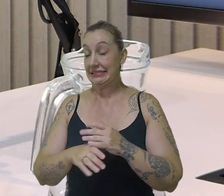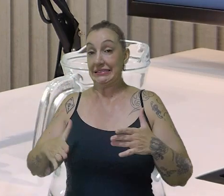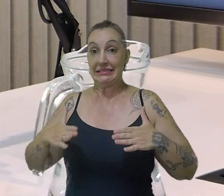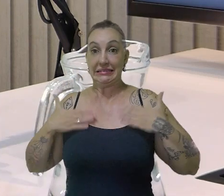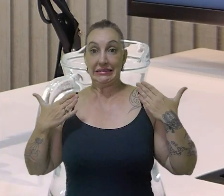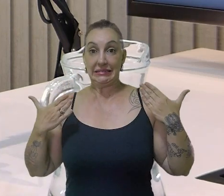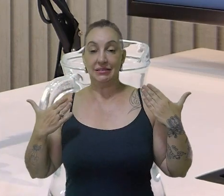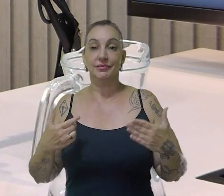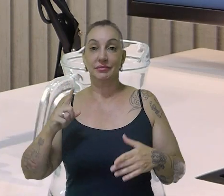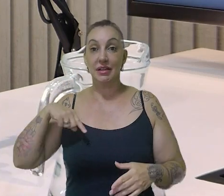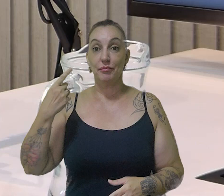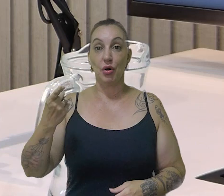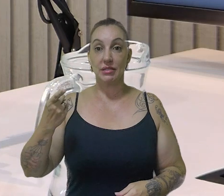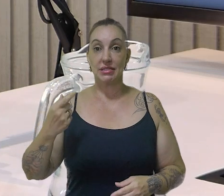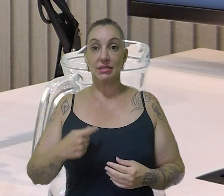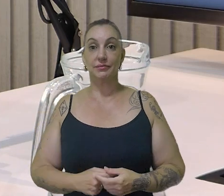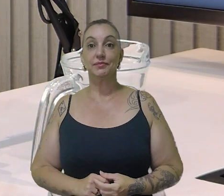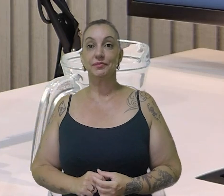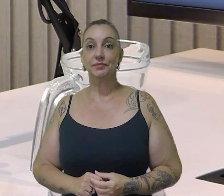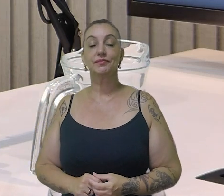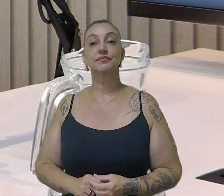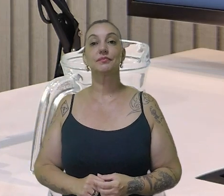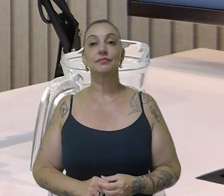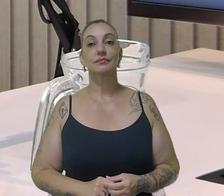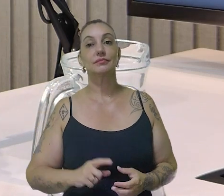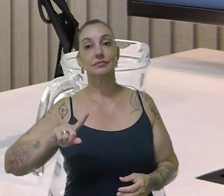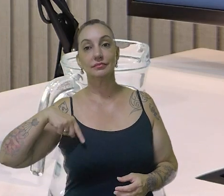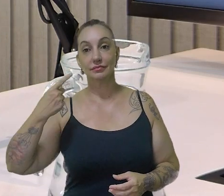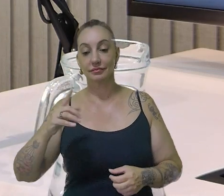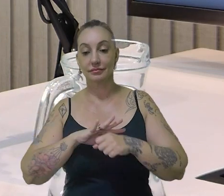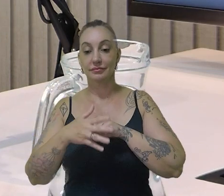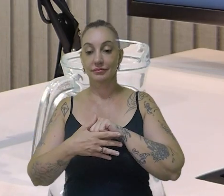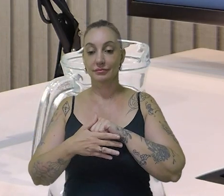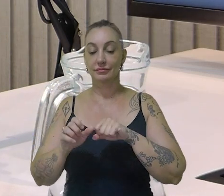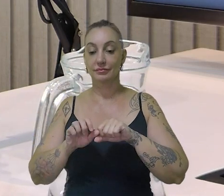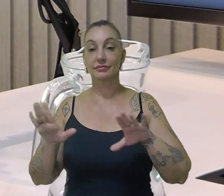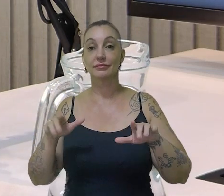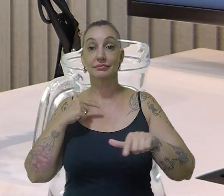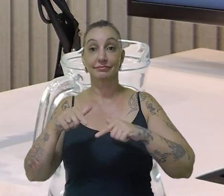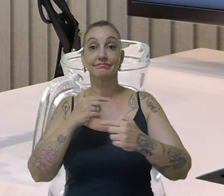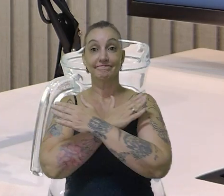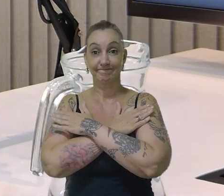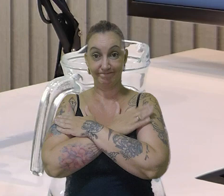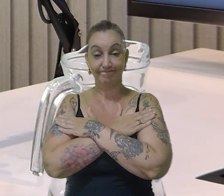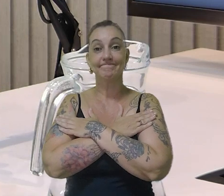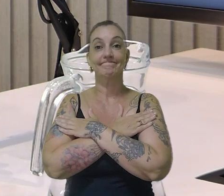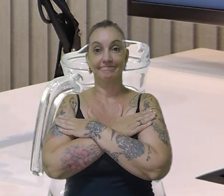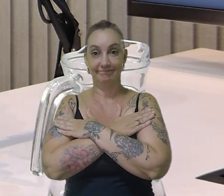rasteira na sequência assim eh então eu passei ali a pandemia recebendo meu seguro desemprego